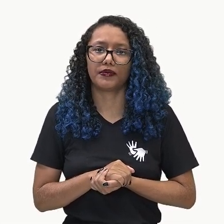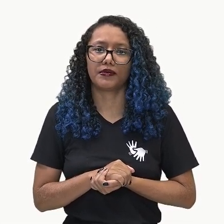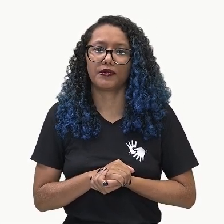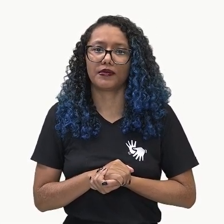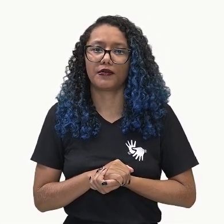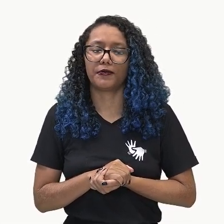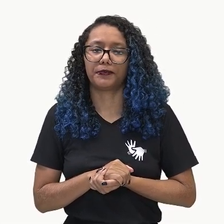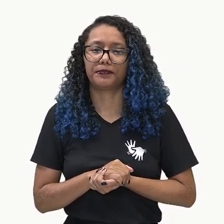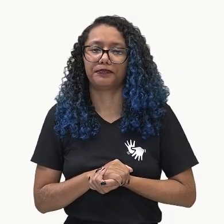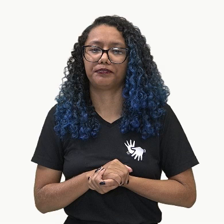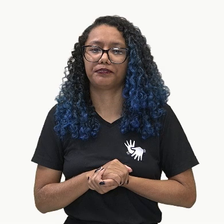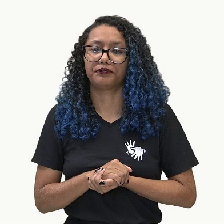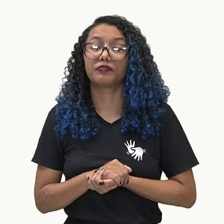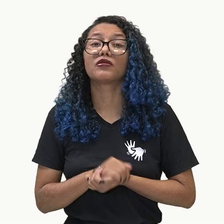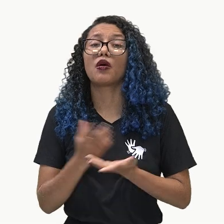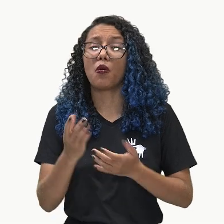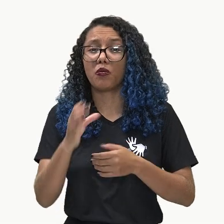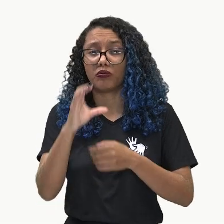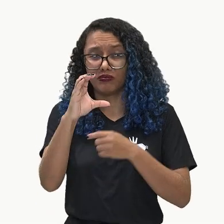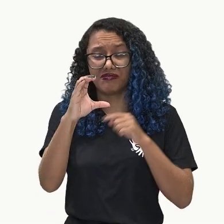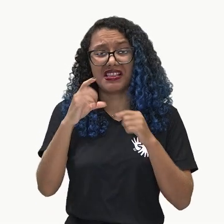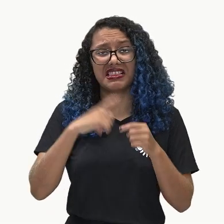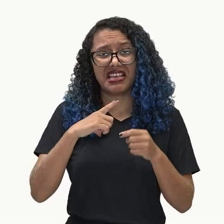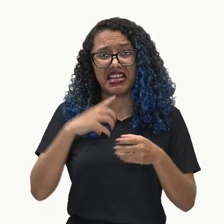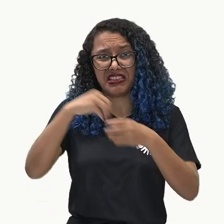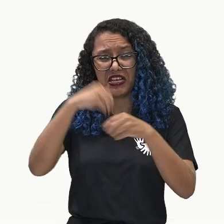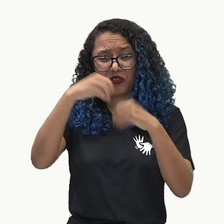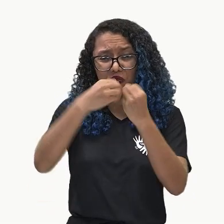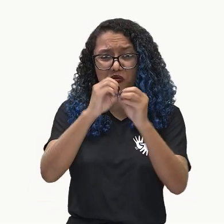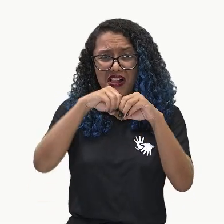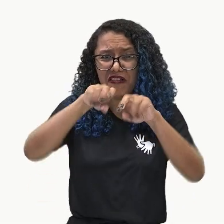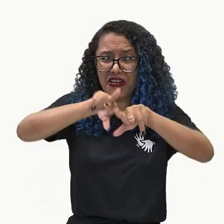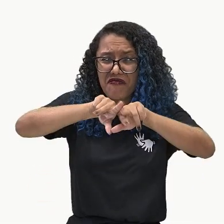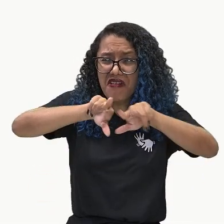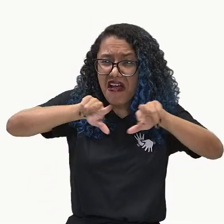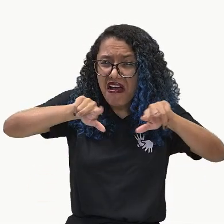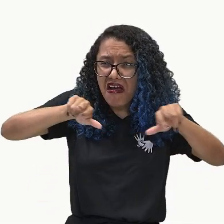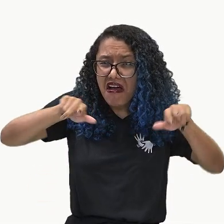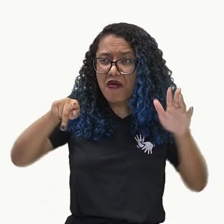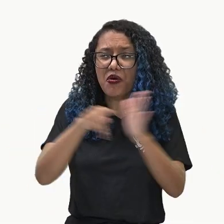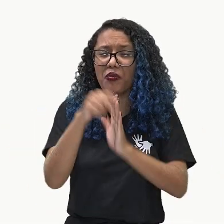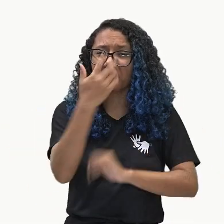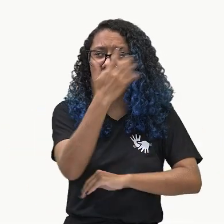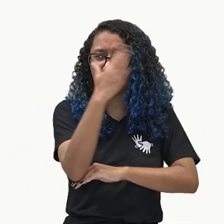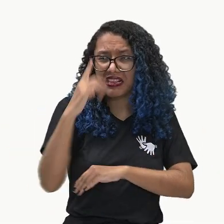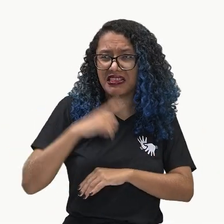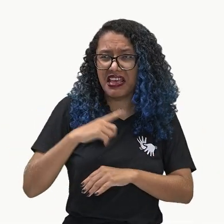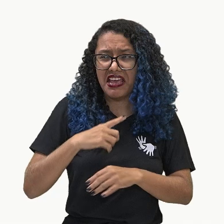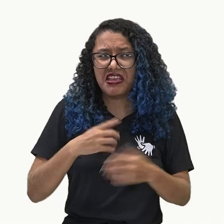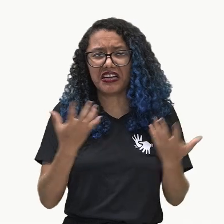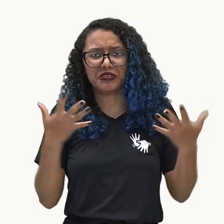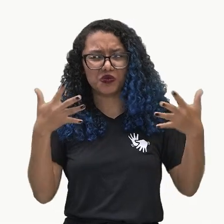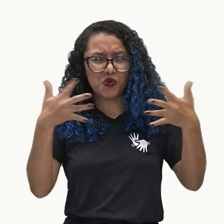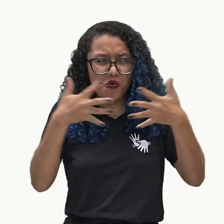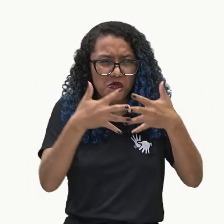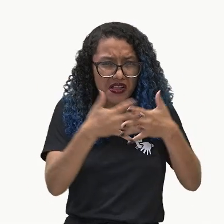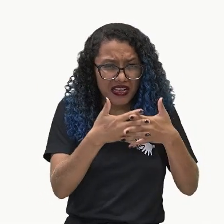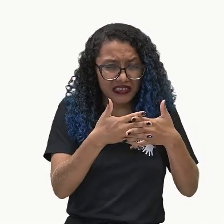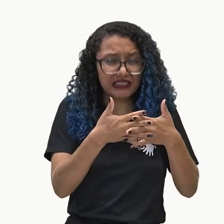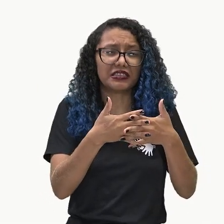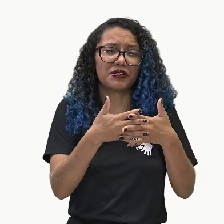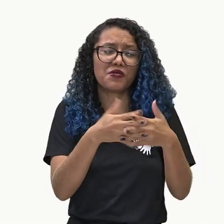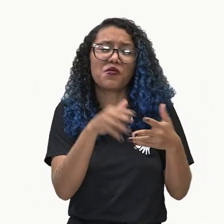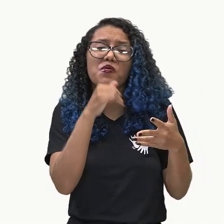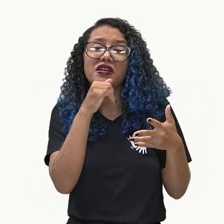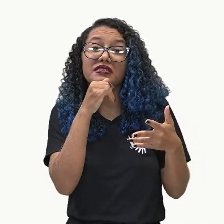numa gama de moléculas que existe na natureza, desde as mais complexas, como o